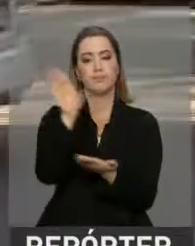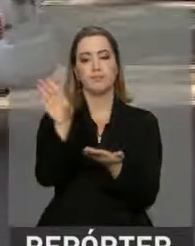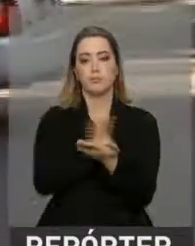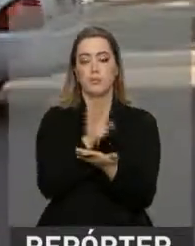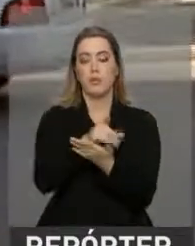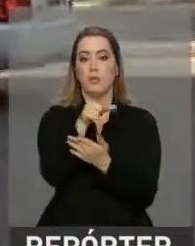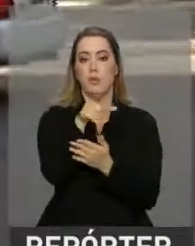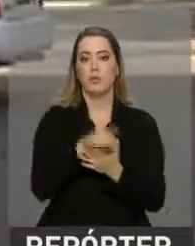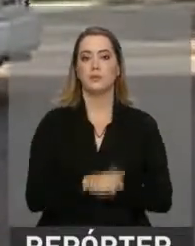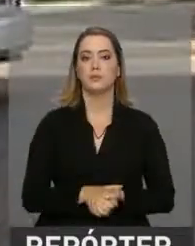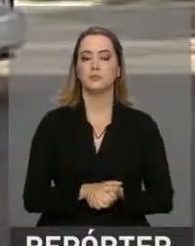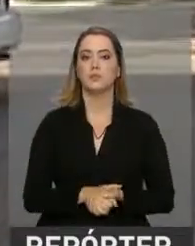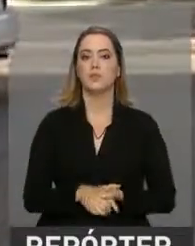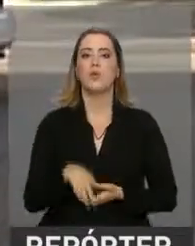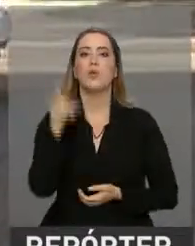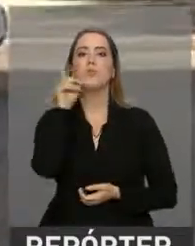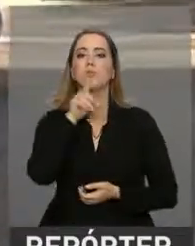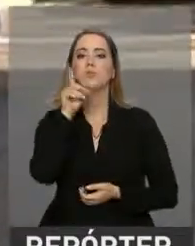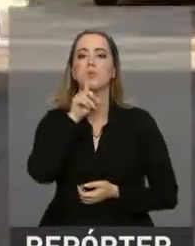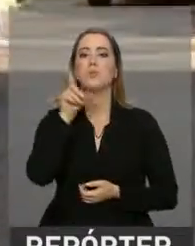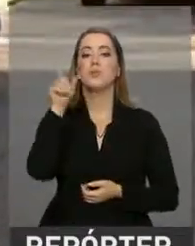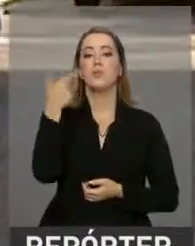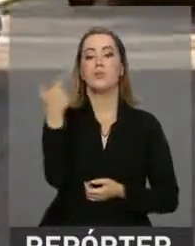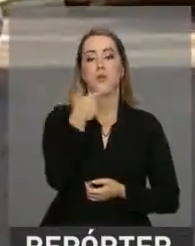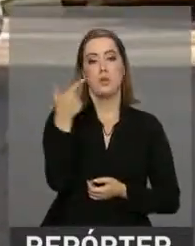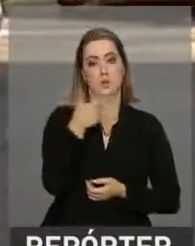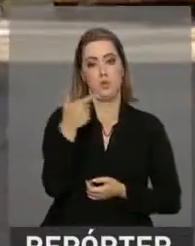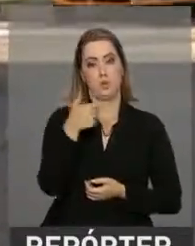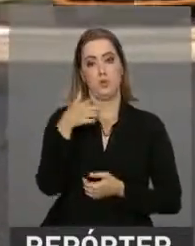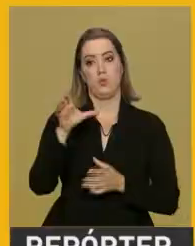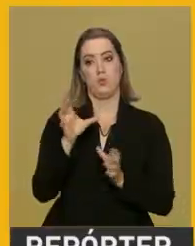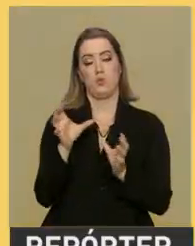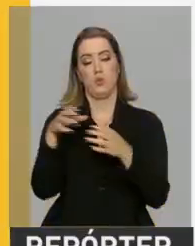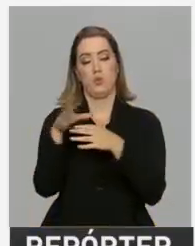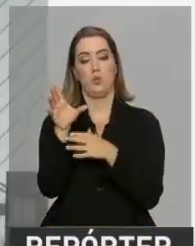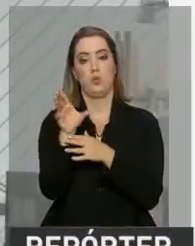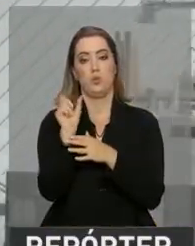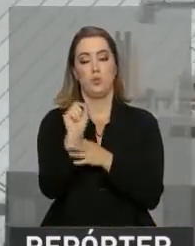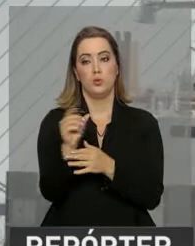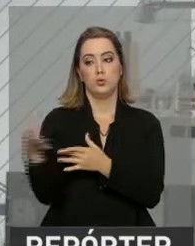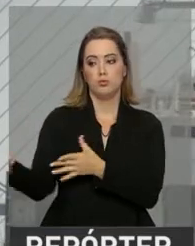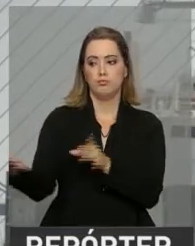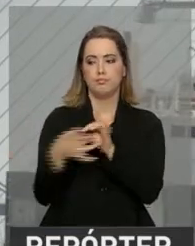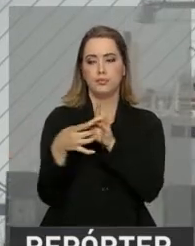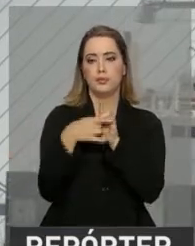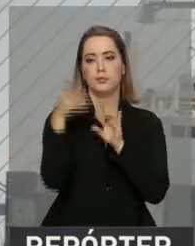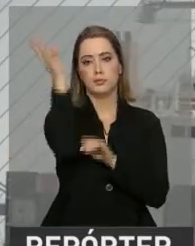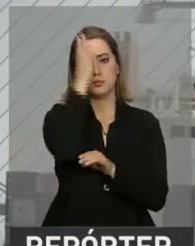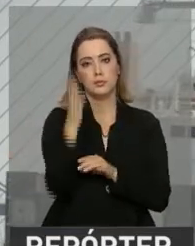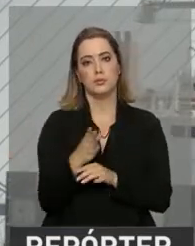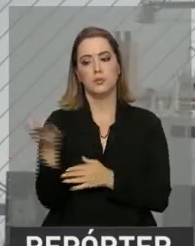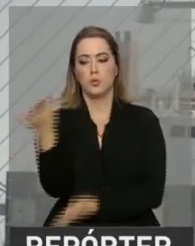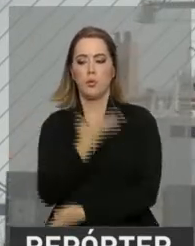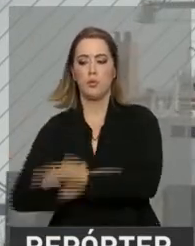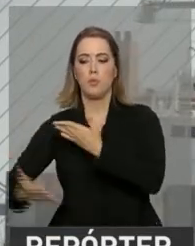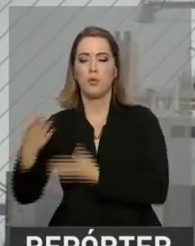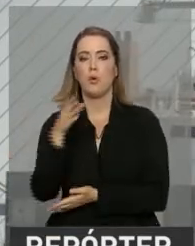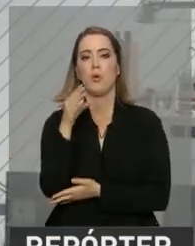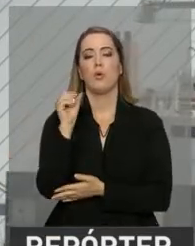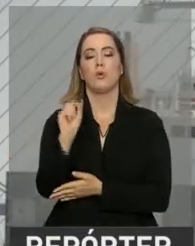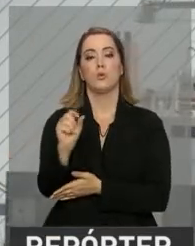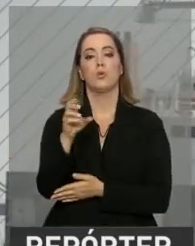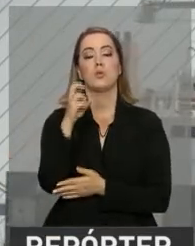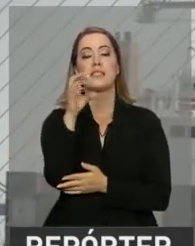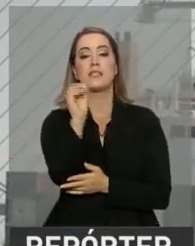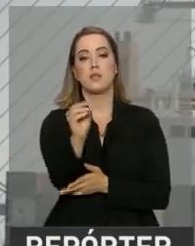Unidos são o segundo parceiro comercial do Brasil no mundo só ficando atrás da China no ano passado o comércio entre os dois países movimentou